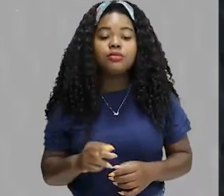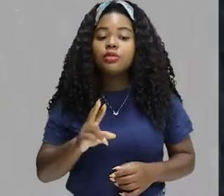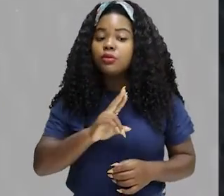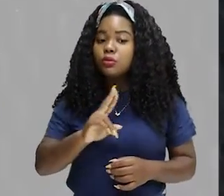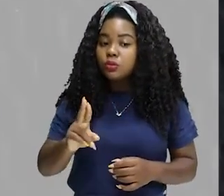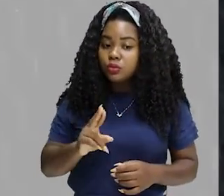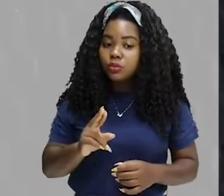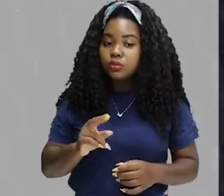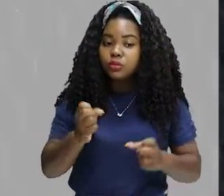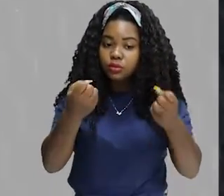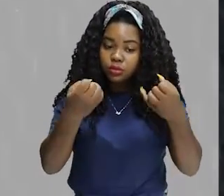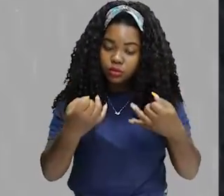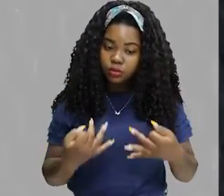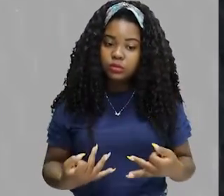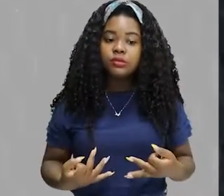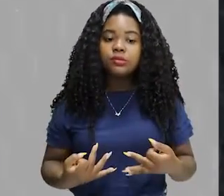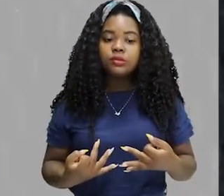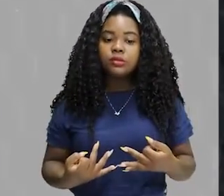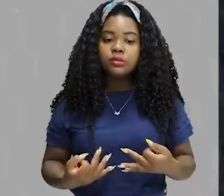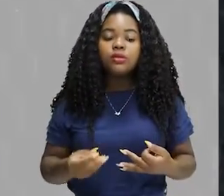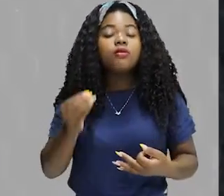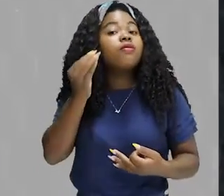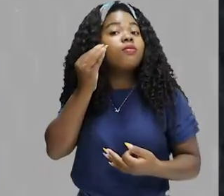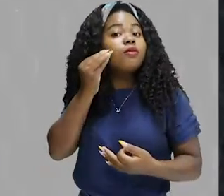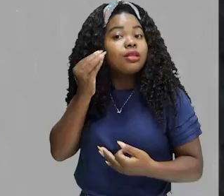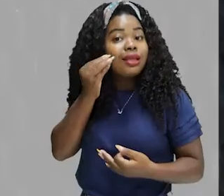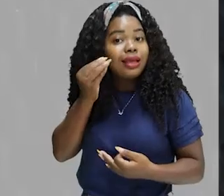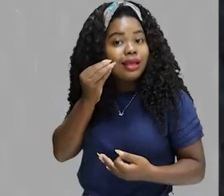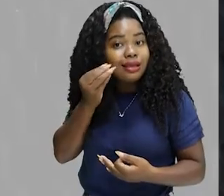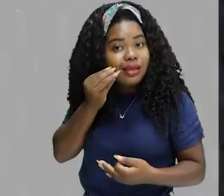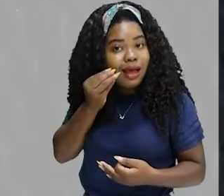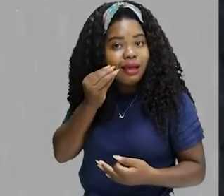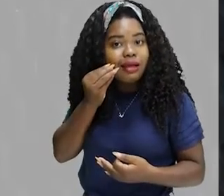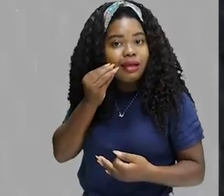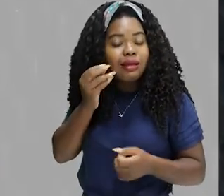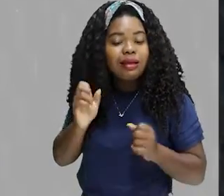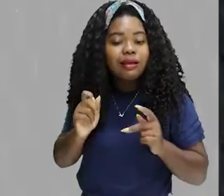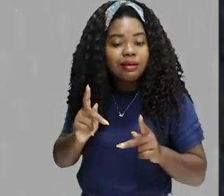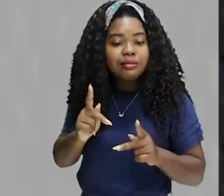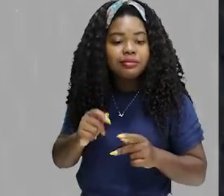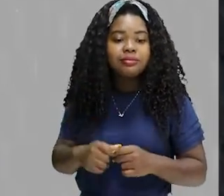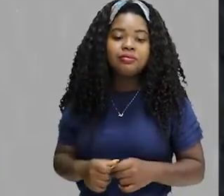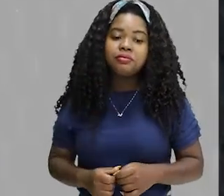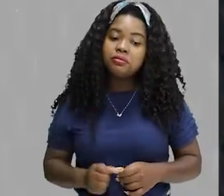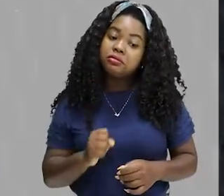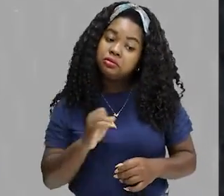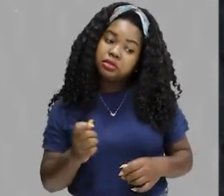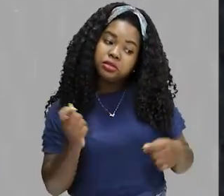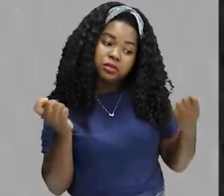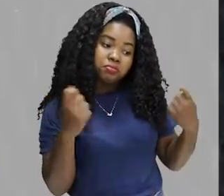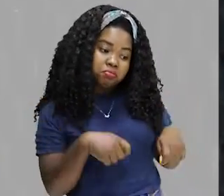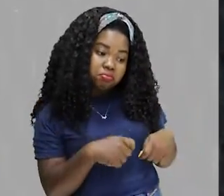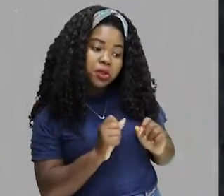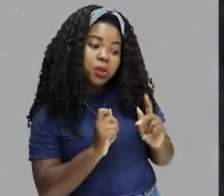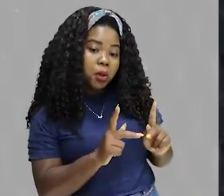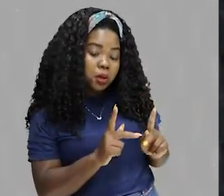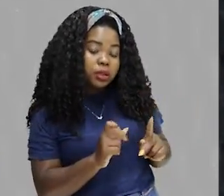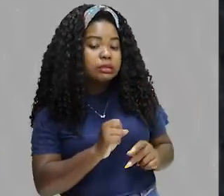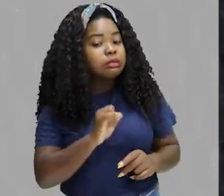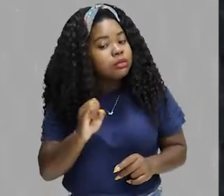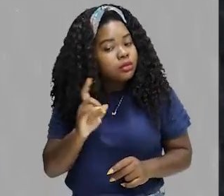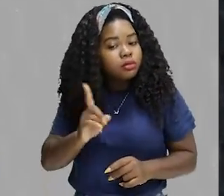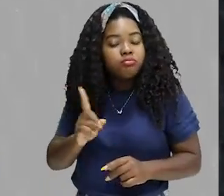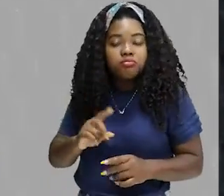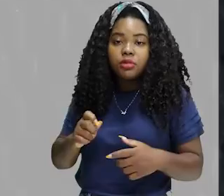vamos tentar, nós vamos fazer de uma maneira, se der ok, beleza, senão a gente